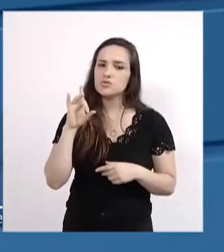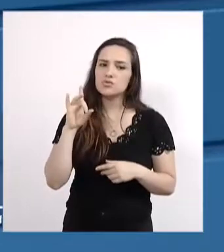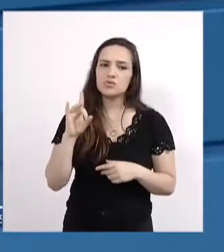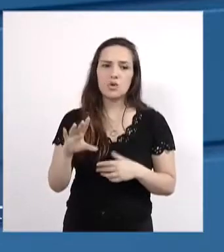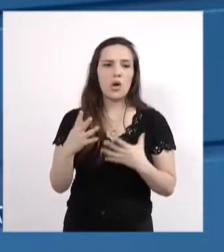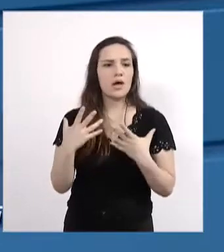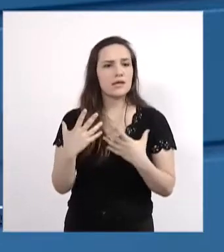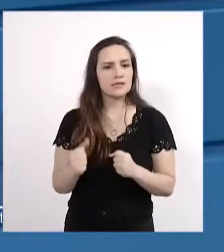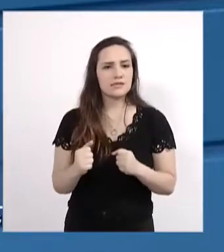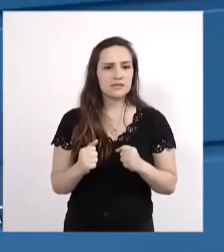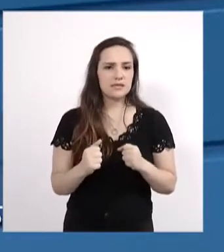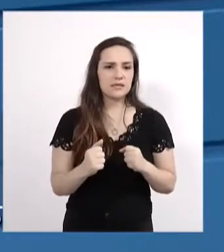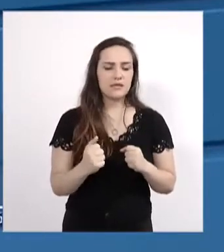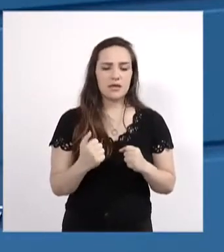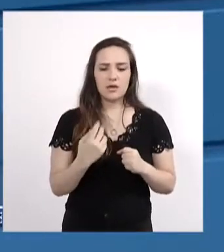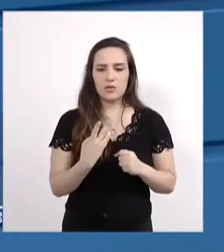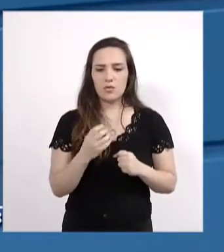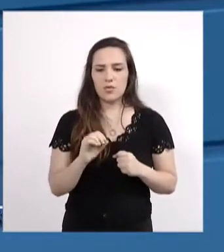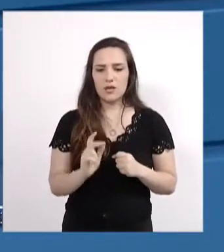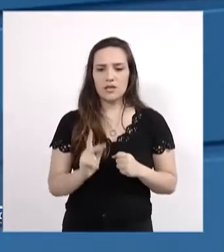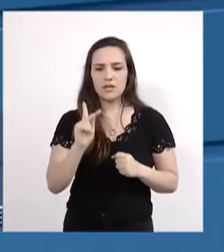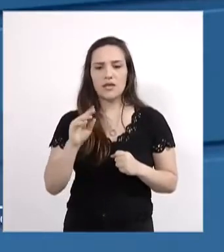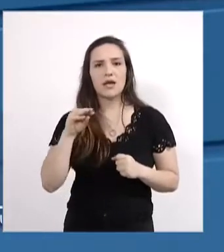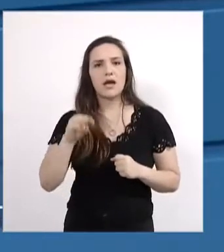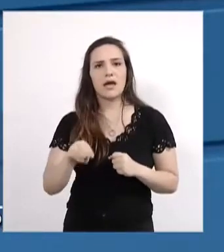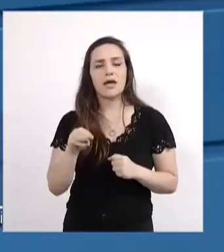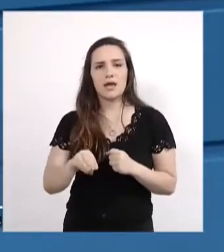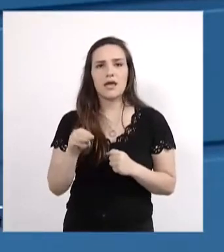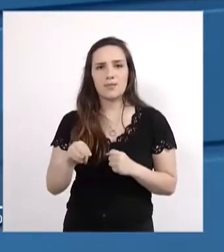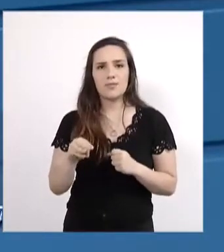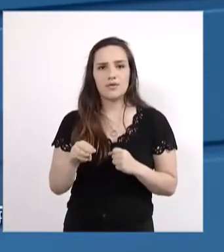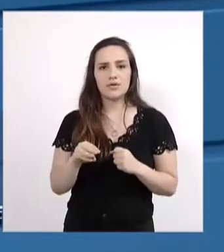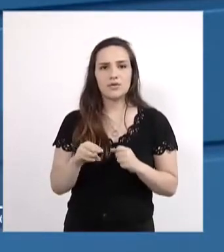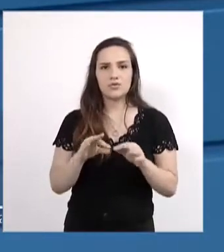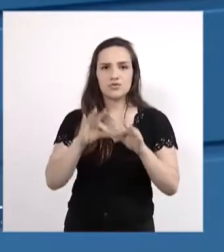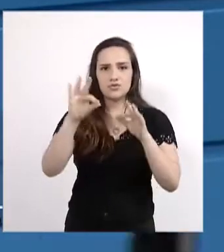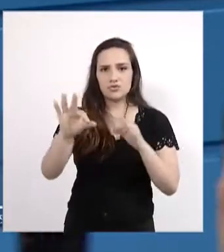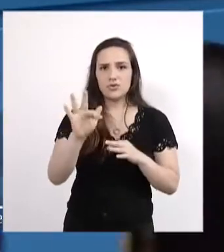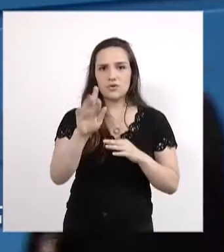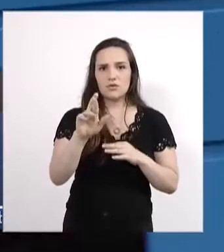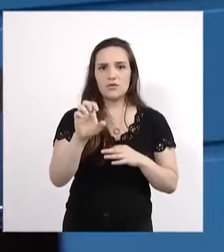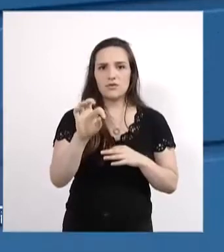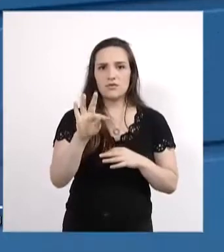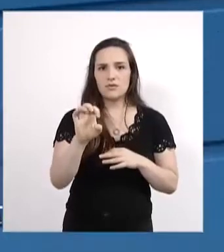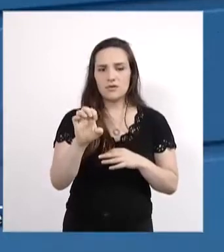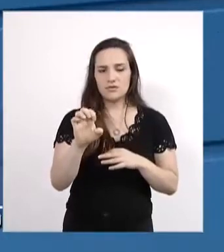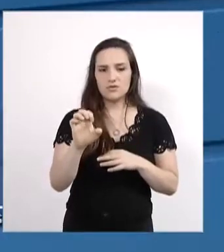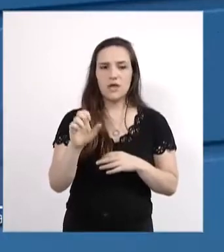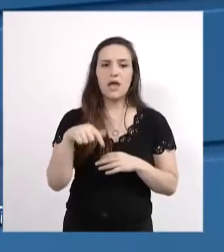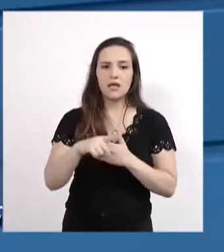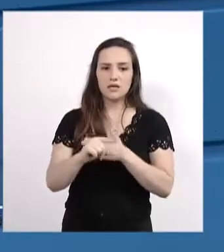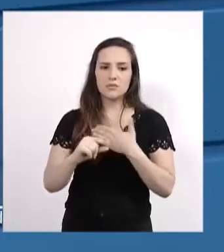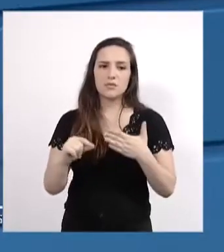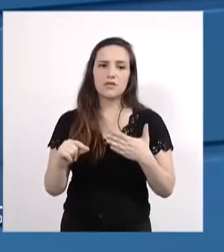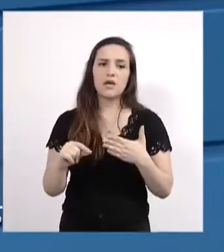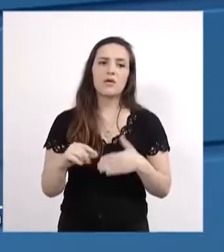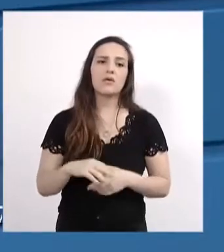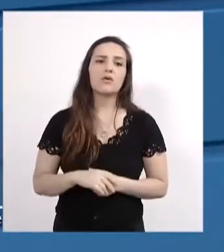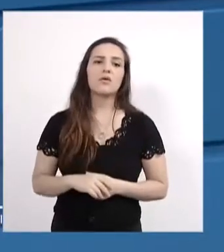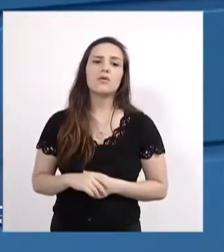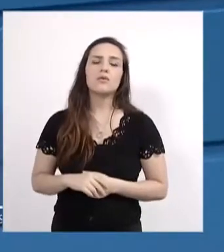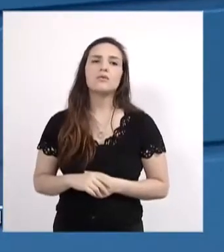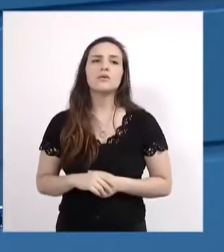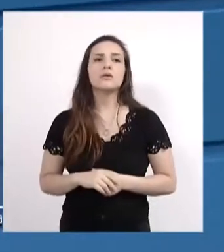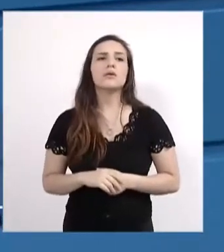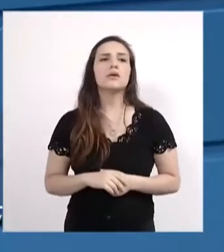quilômetros para transportar, porque ela fica inviável. A única usina que tinha aqui, tinha 2 usinas aqui,